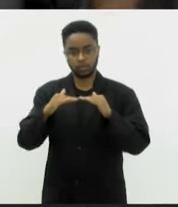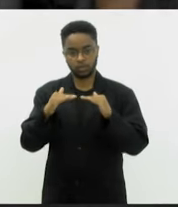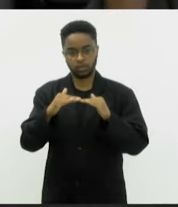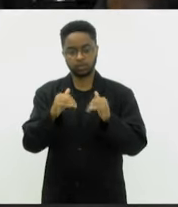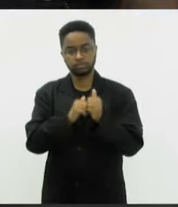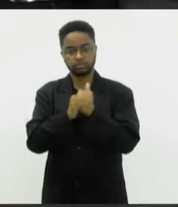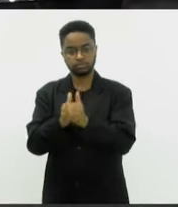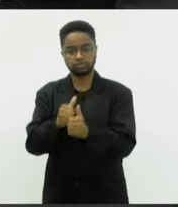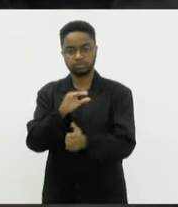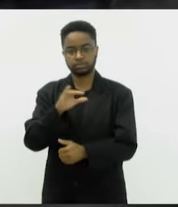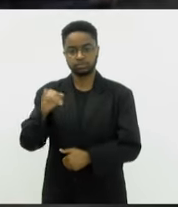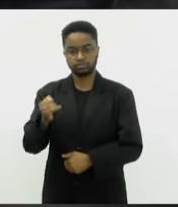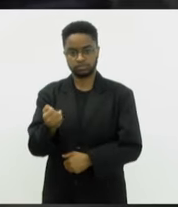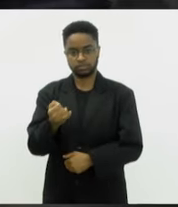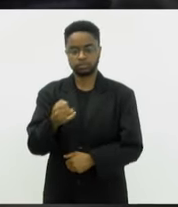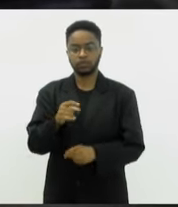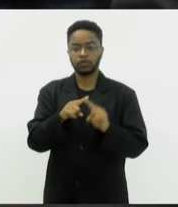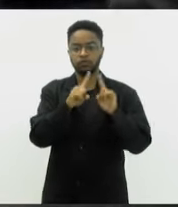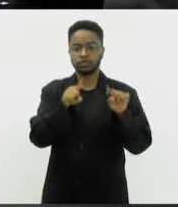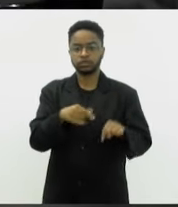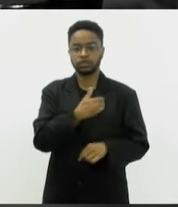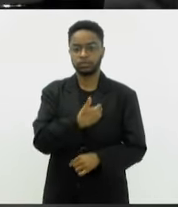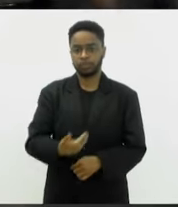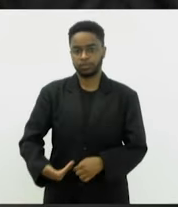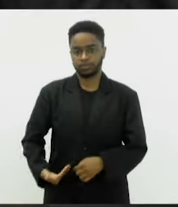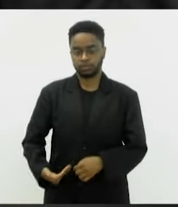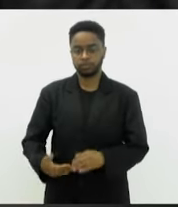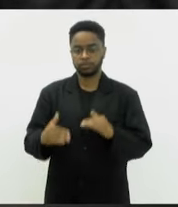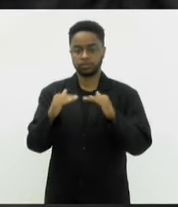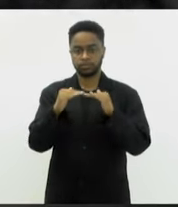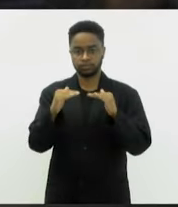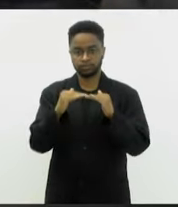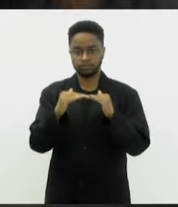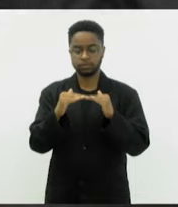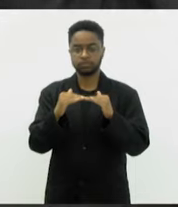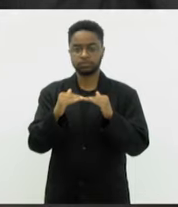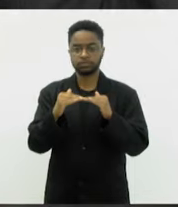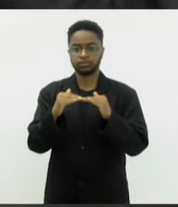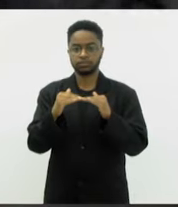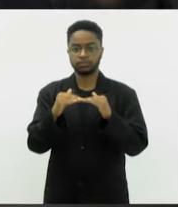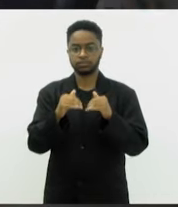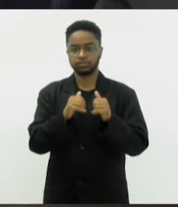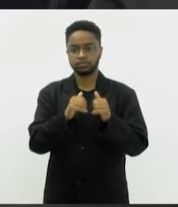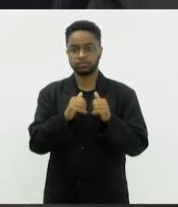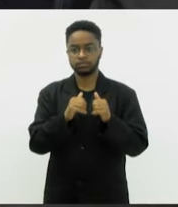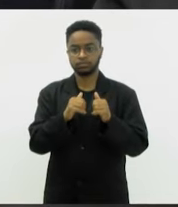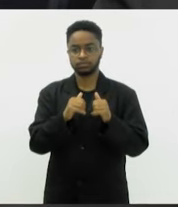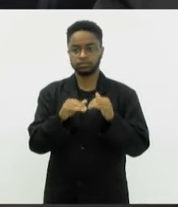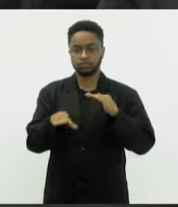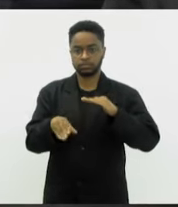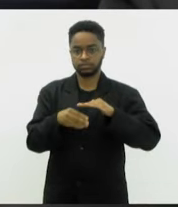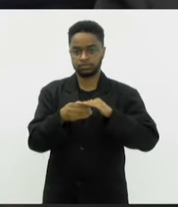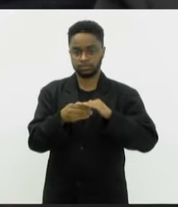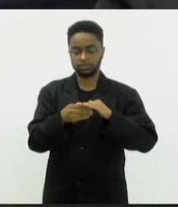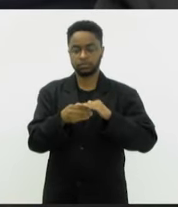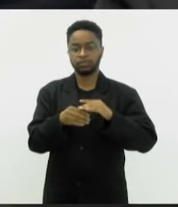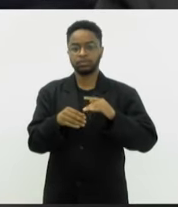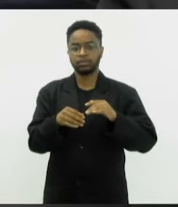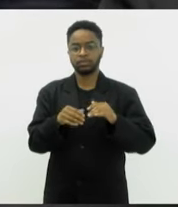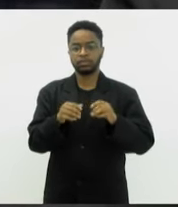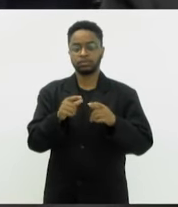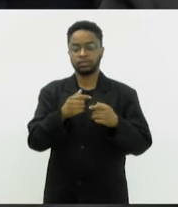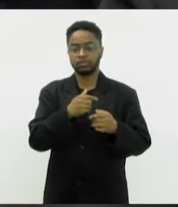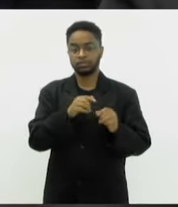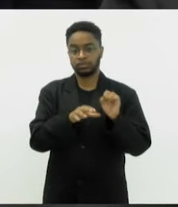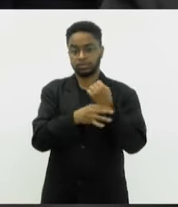com a emenda da CCJ, de servidores públicos favorável com a emenda, de segurança pública e assuntos